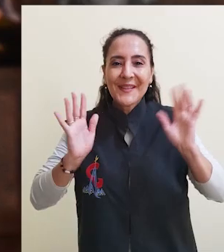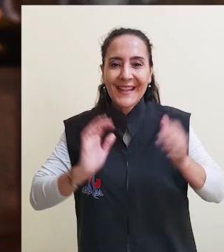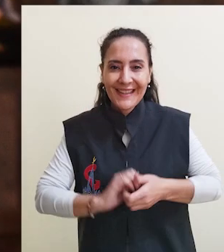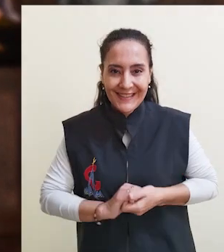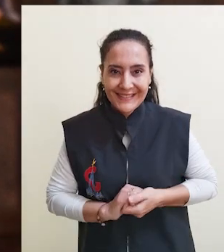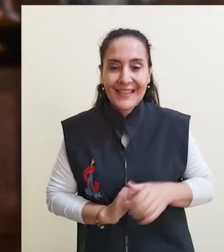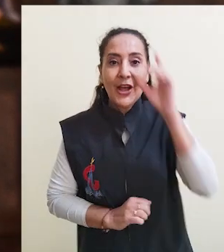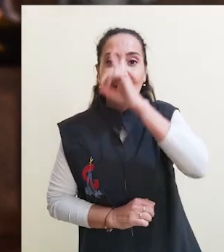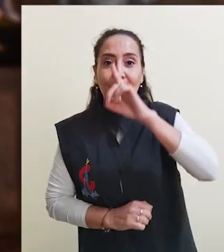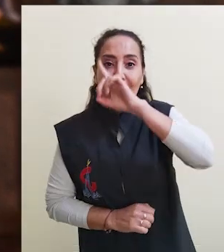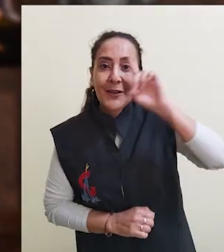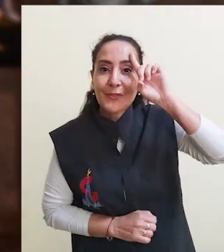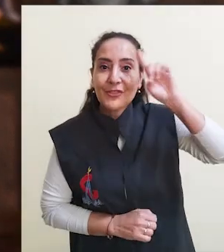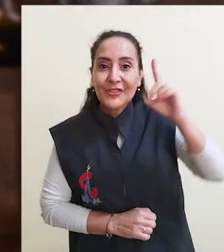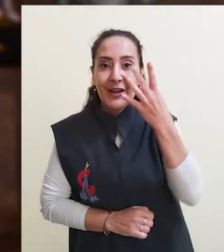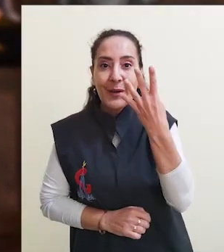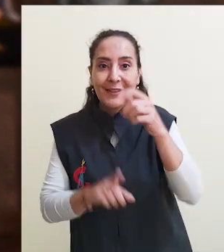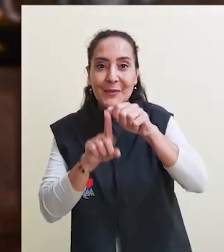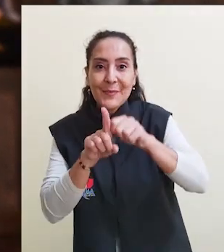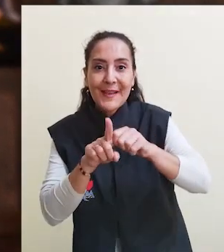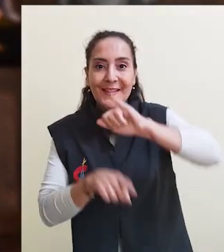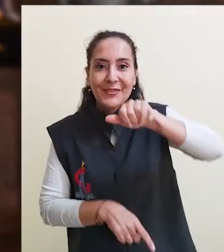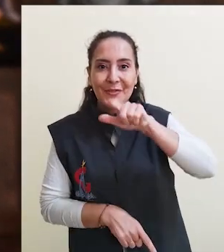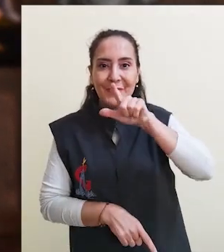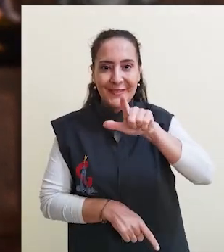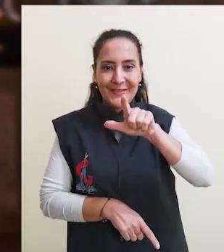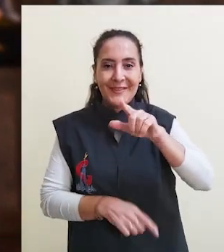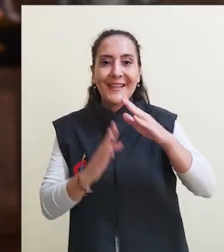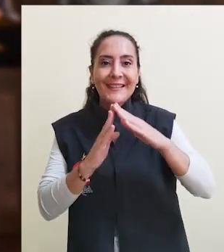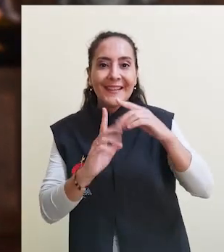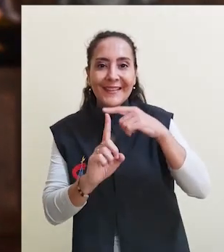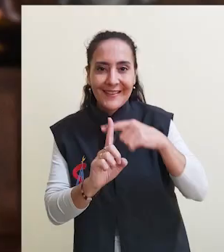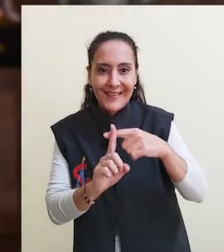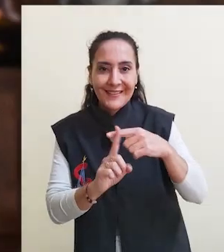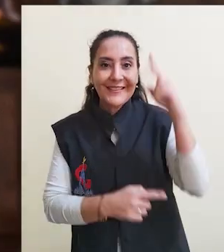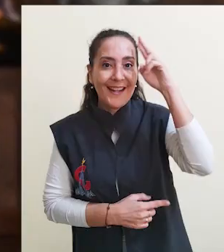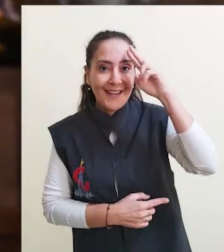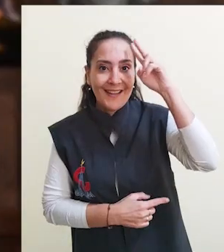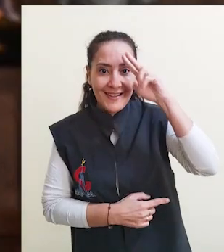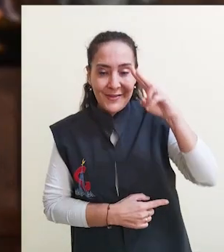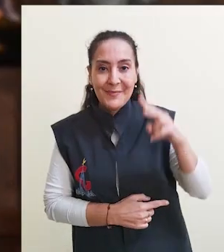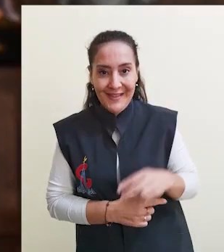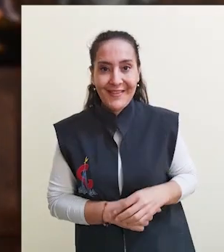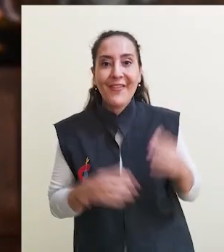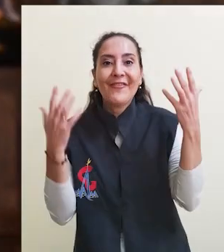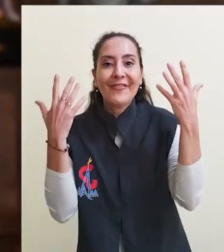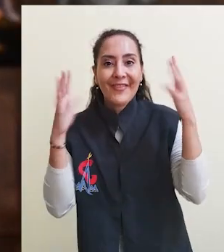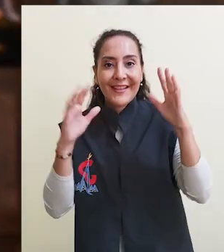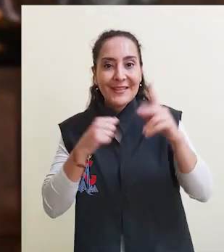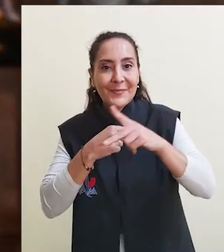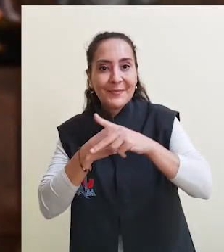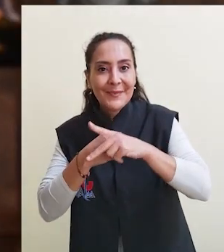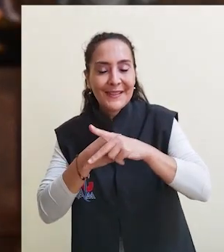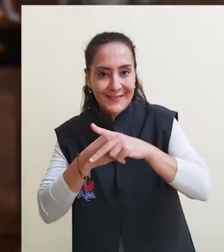Olá, irmãos e irmãs, domingo 4 de julho, e nesse domingo a igreja celebra a solenidade de São Pedro e São